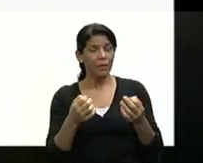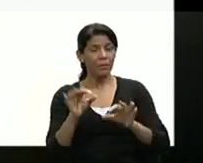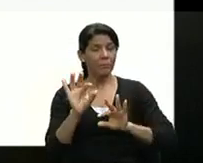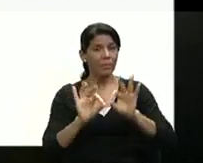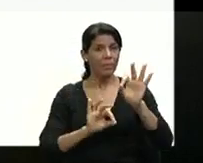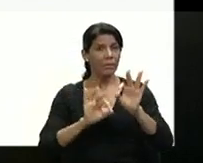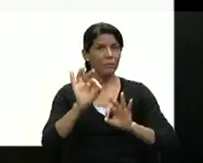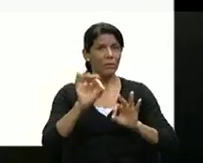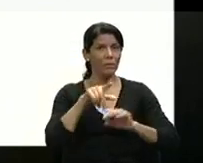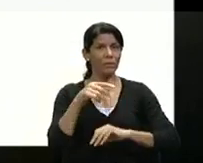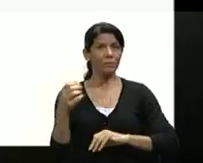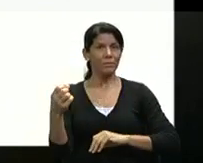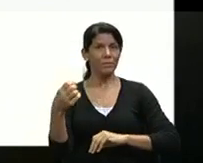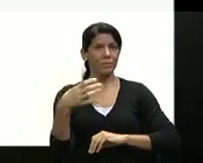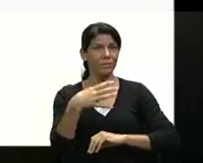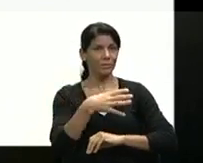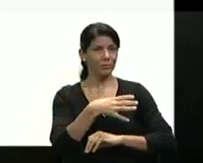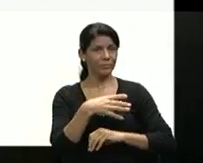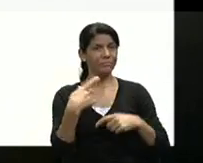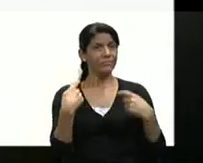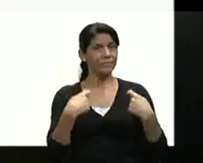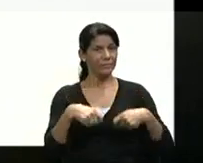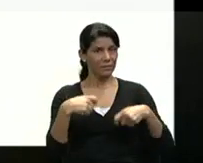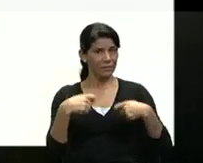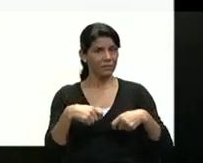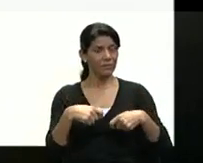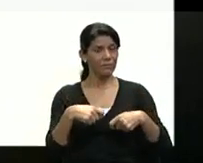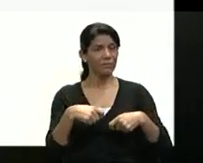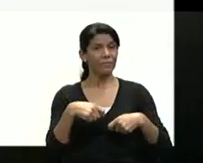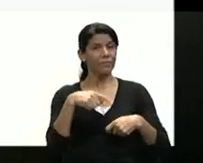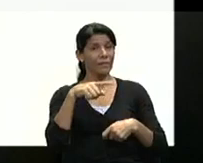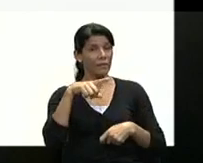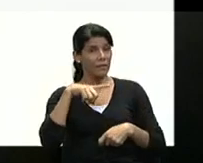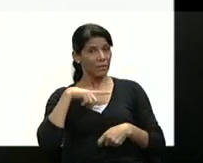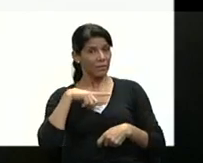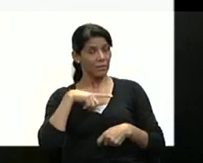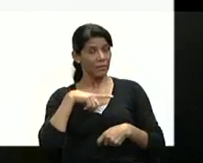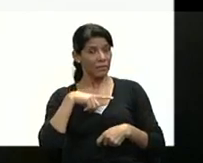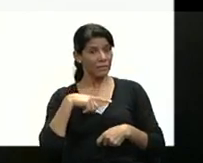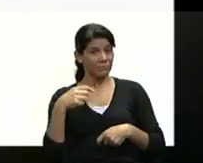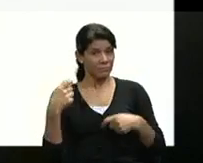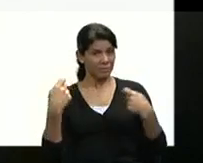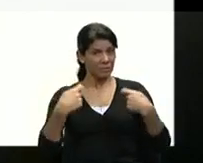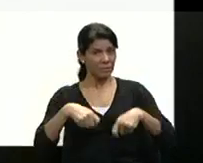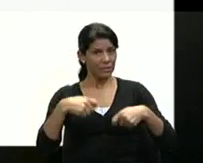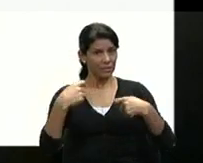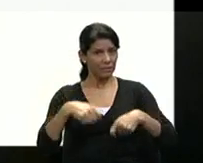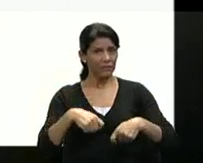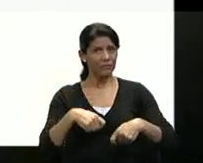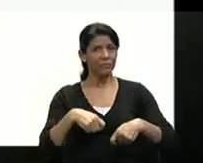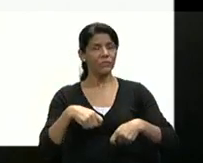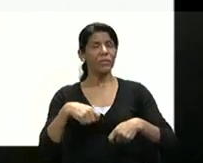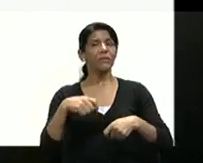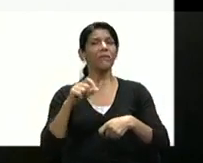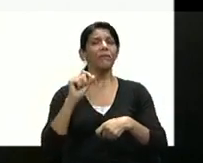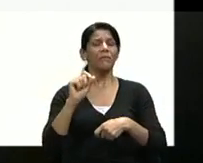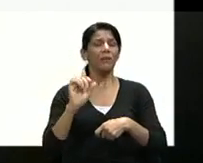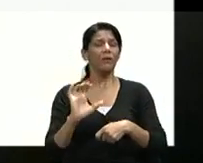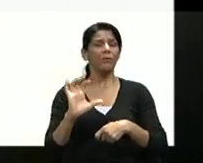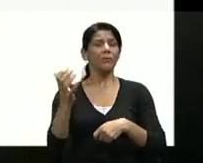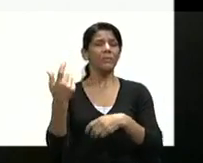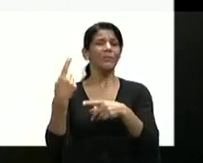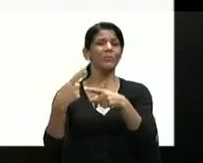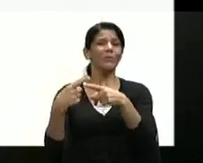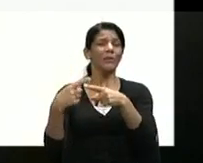para essa nova demanda, essa demanda provocada pelo envelhecimento. Então,